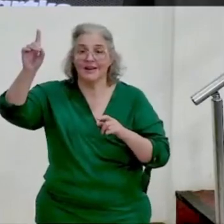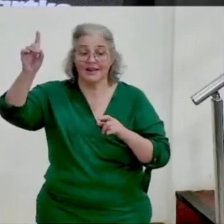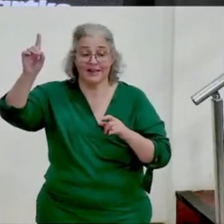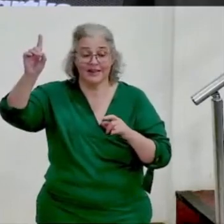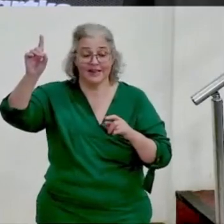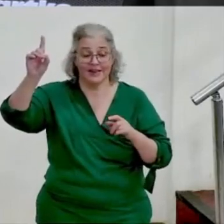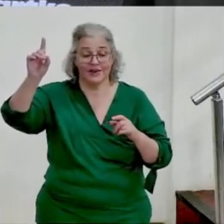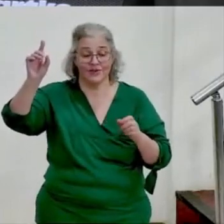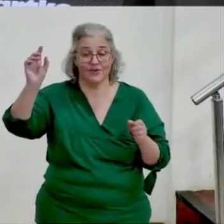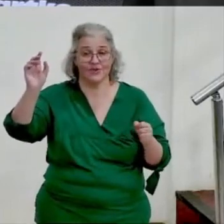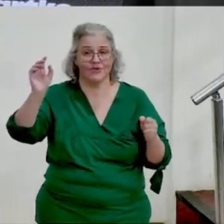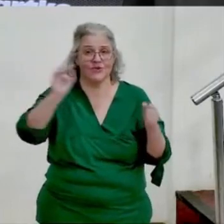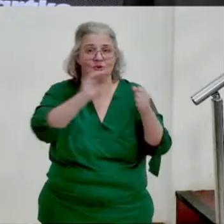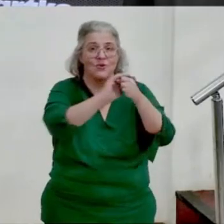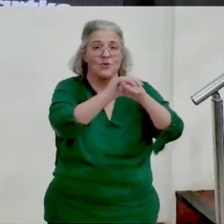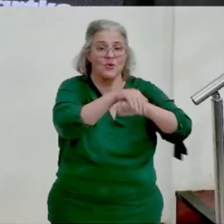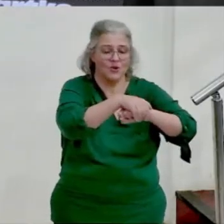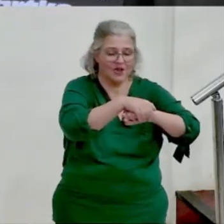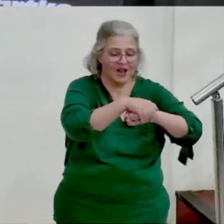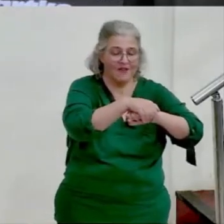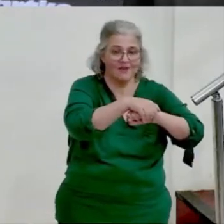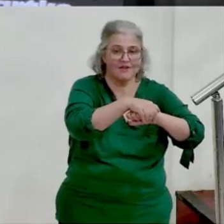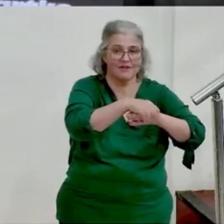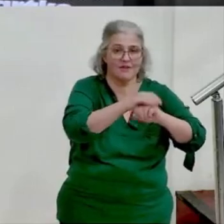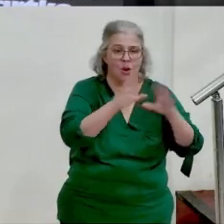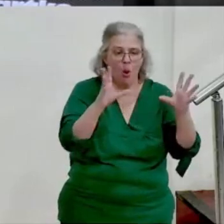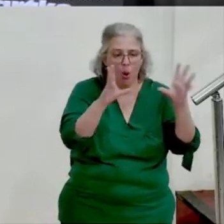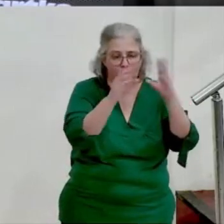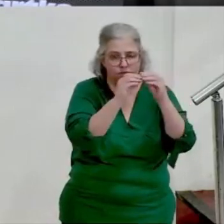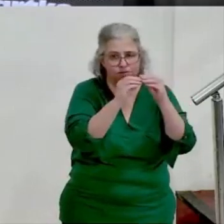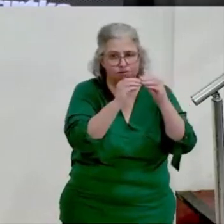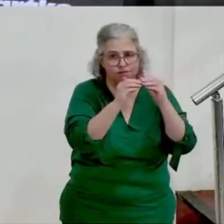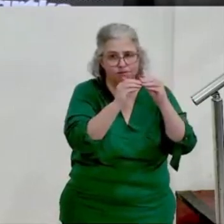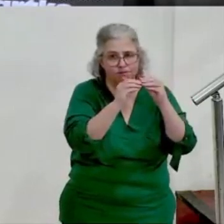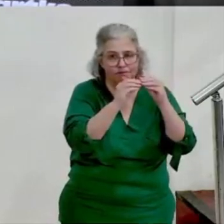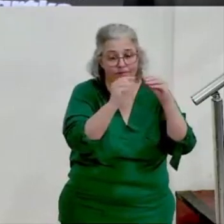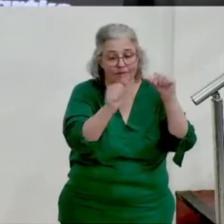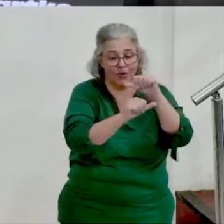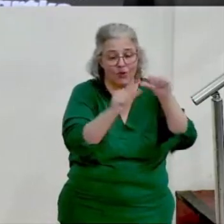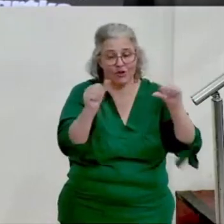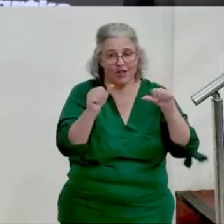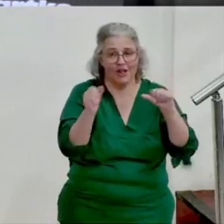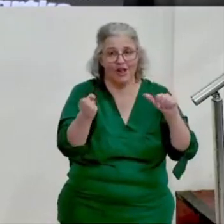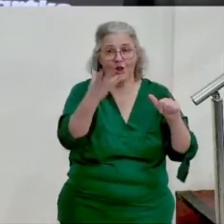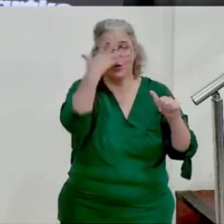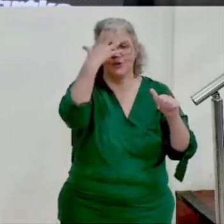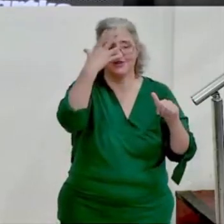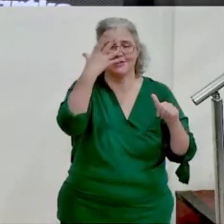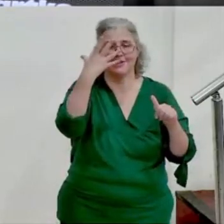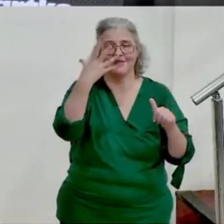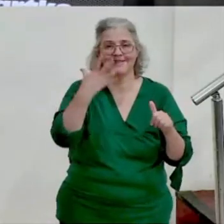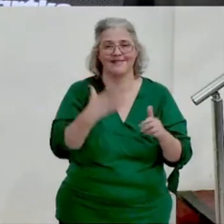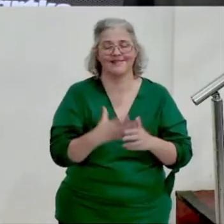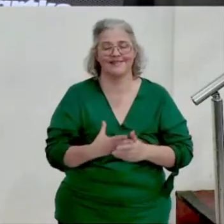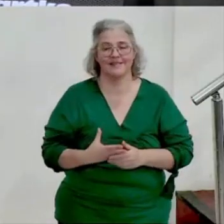forma luz. Ele vence o caos do abismo, o caos das trevas, e